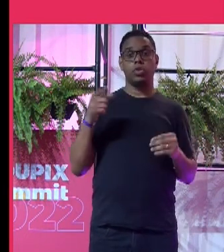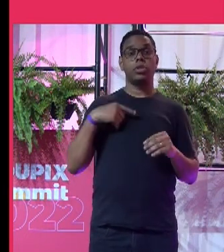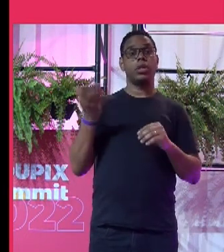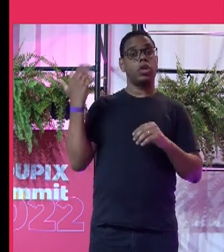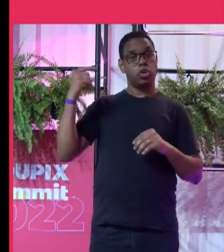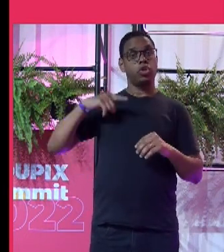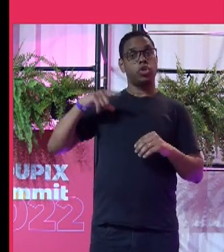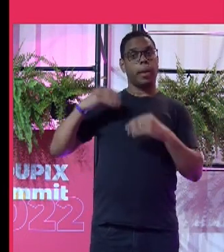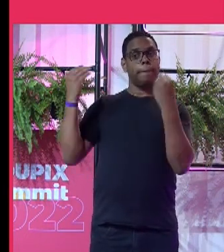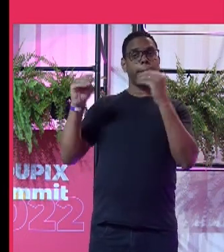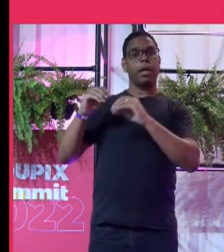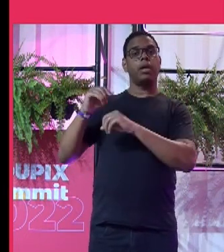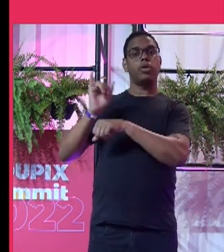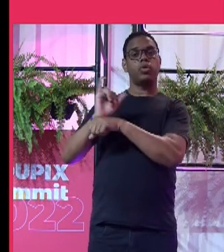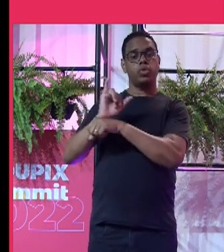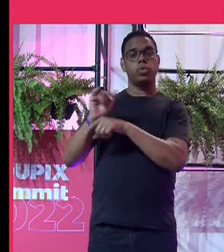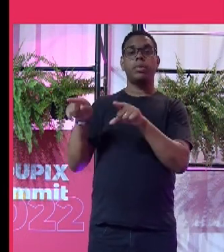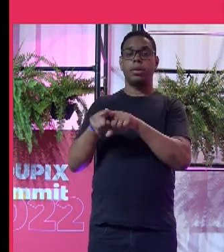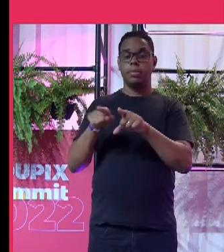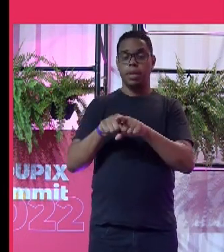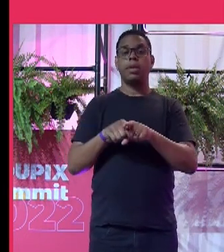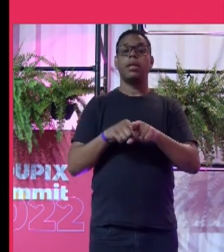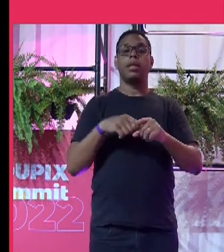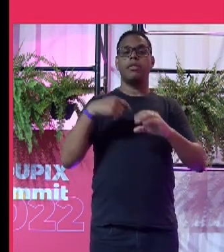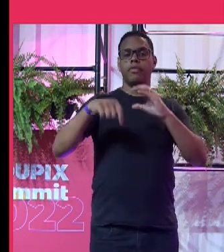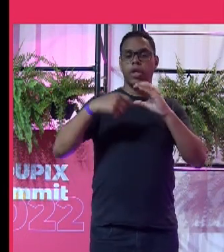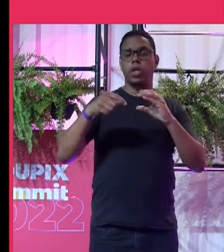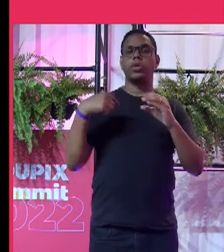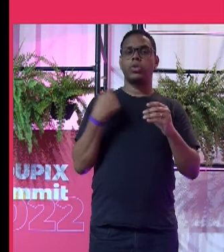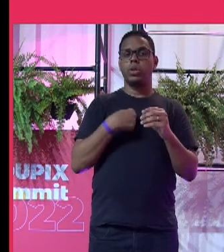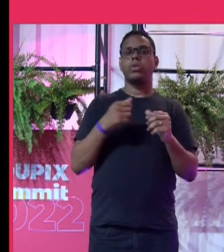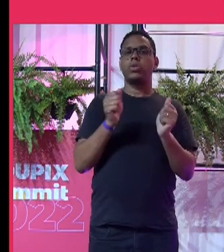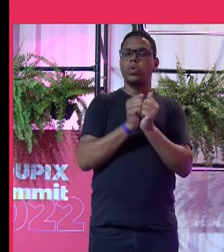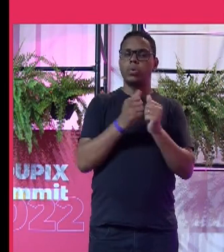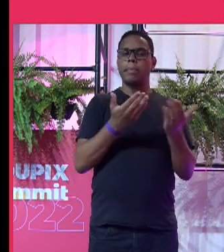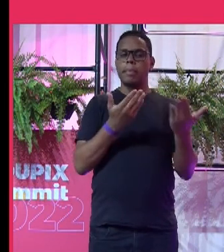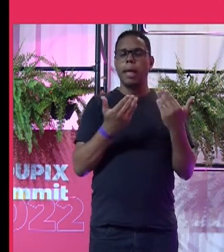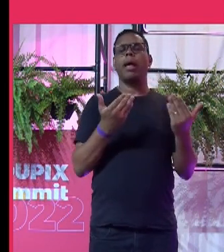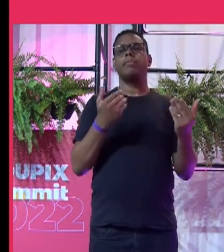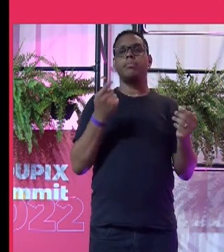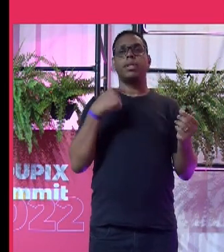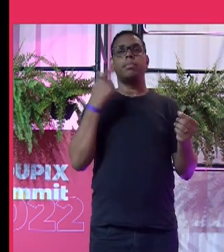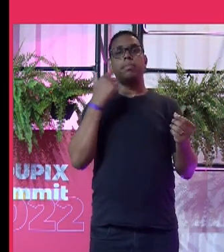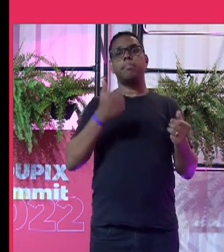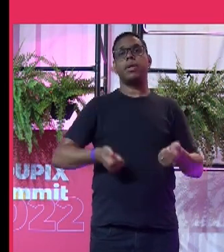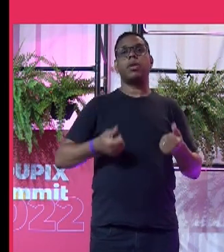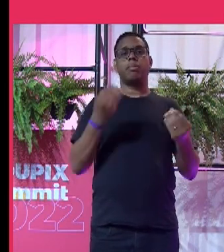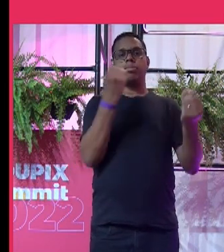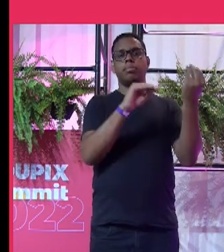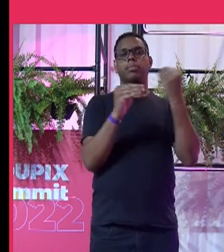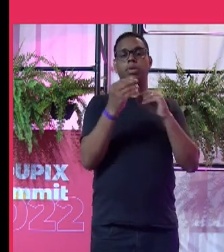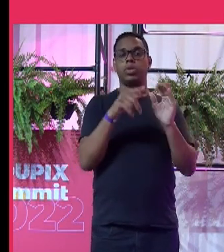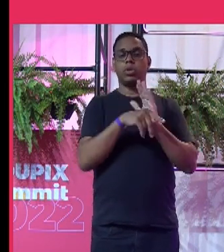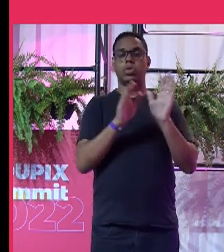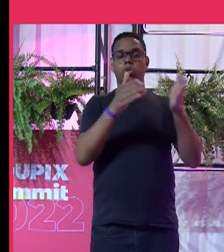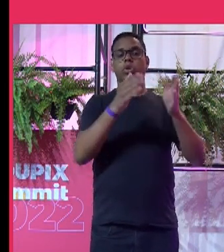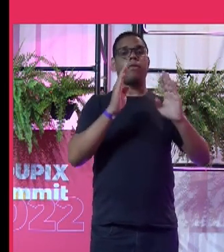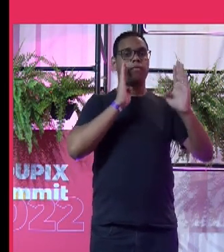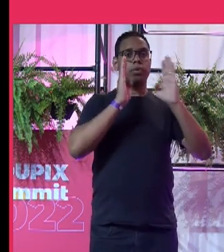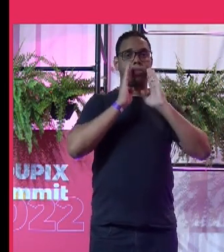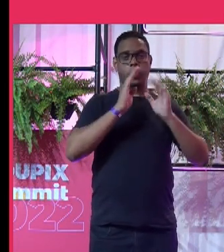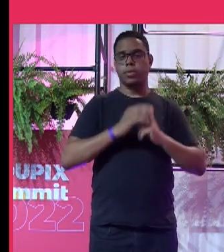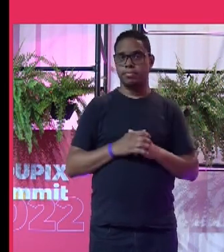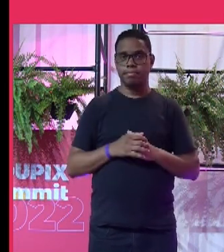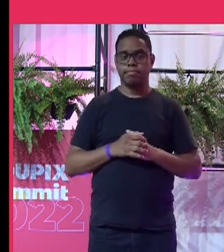tinha feito no YouTube, quanto os vídeos que ele entendeu, que a gente entendeu junto com ele, que talvez performasse melhor sendo exclusivamente no Facebook.